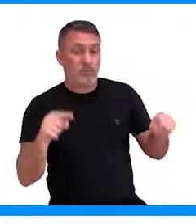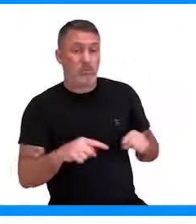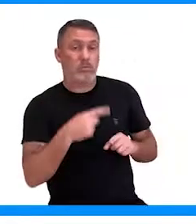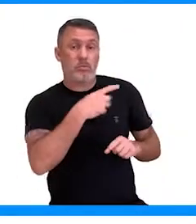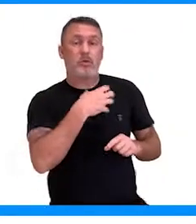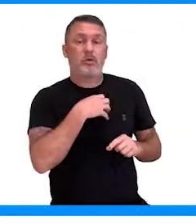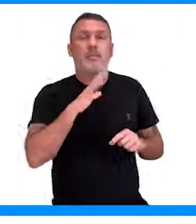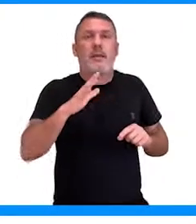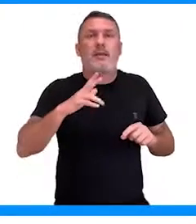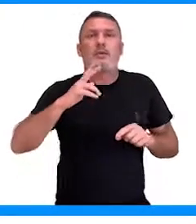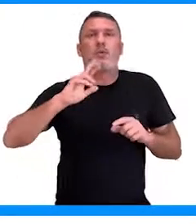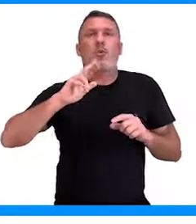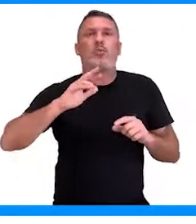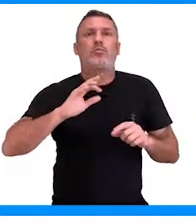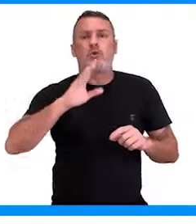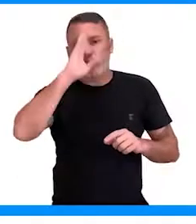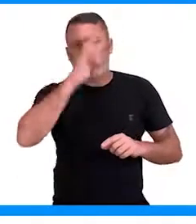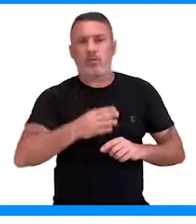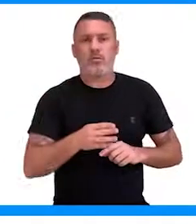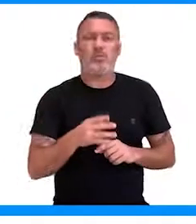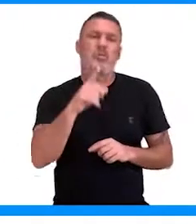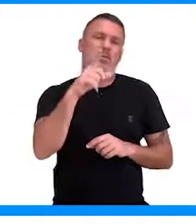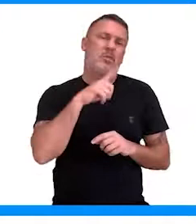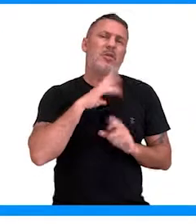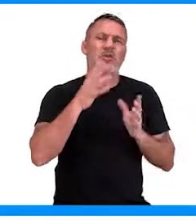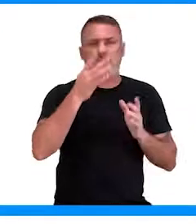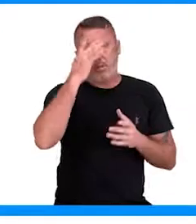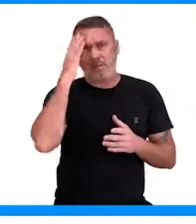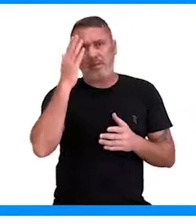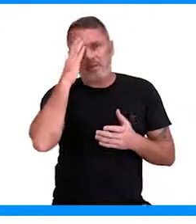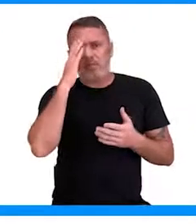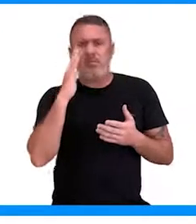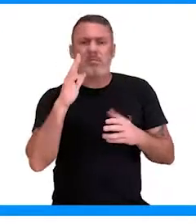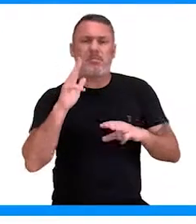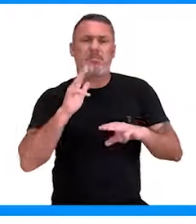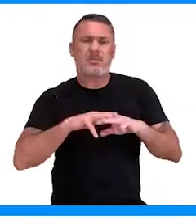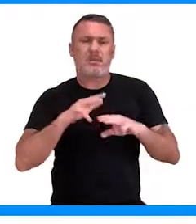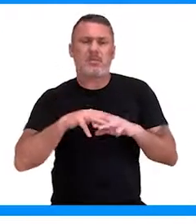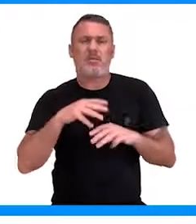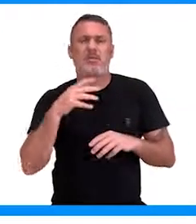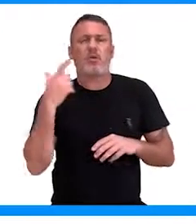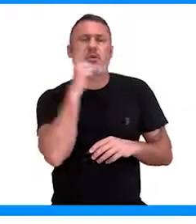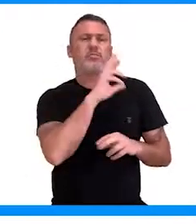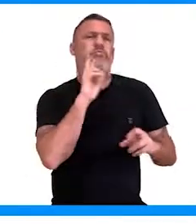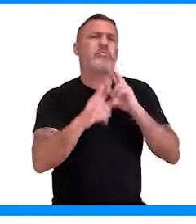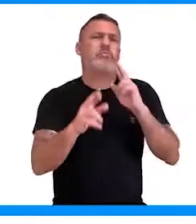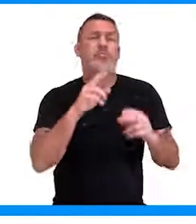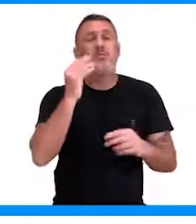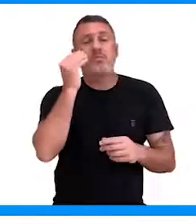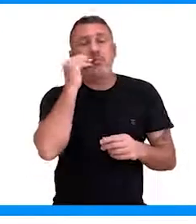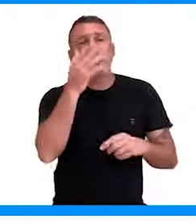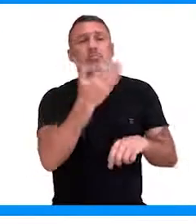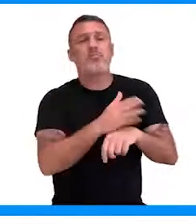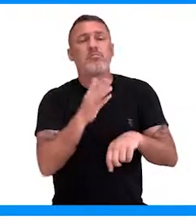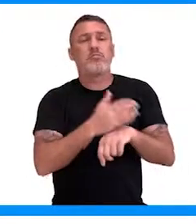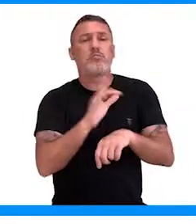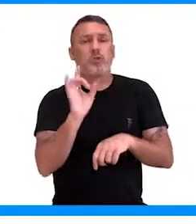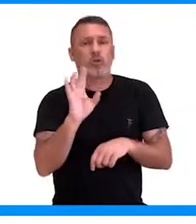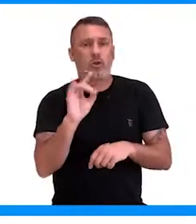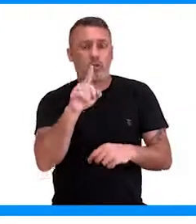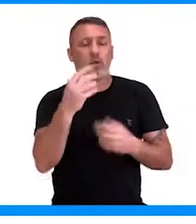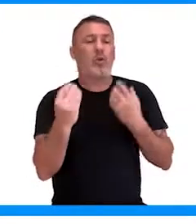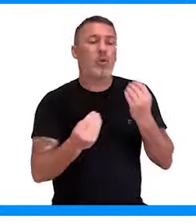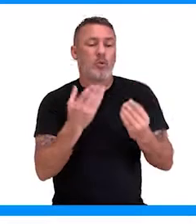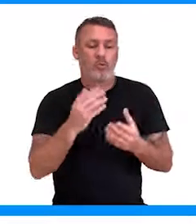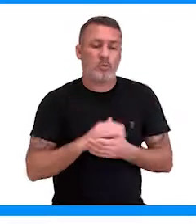é feito, só que de forma literal. Para quem aí tem mais habilidades na área de exata, eu vou deixar para vocês tentarem fazer isso